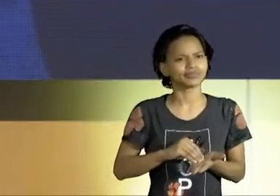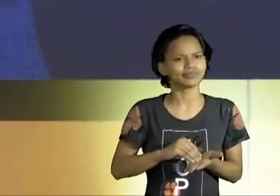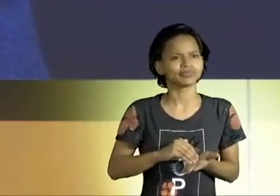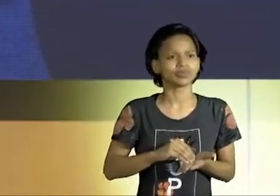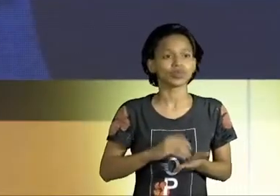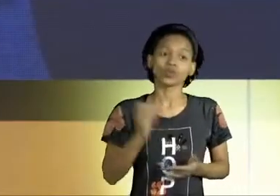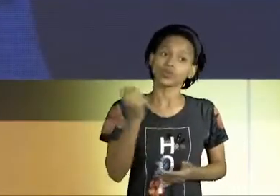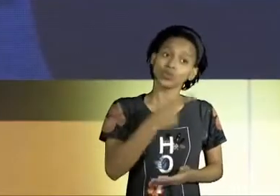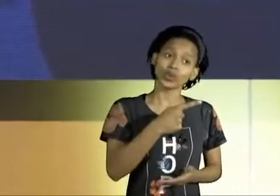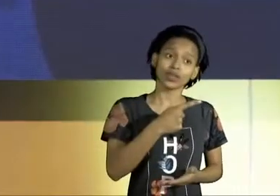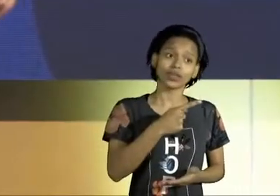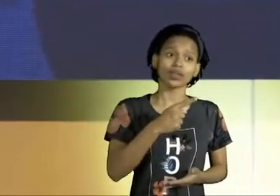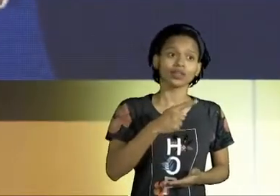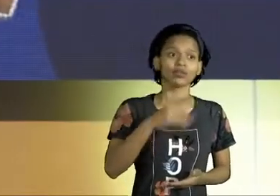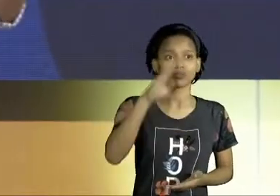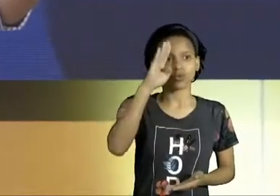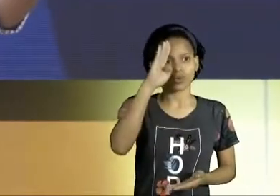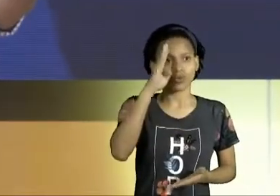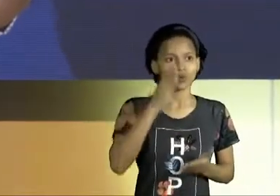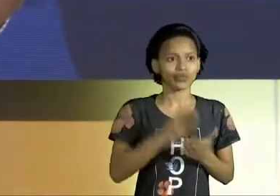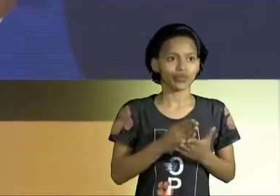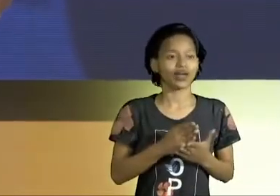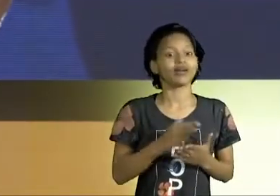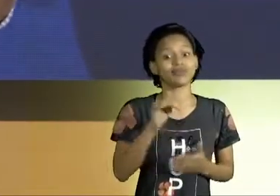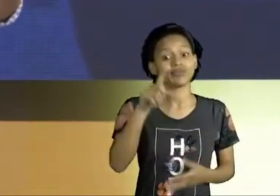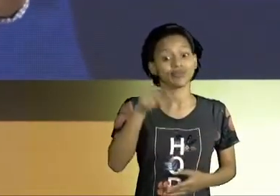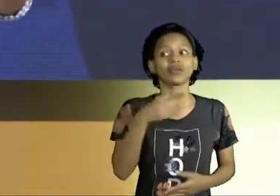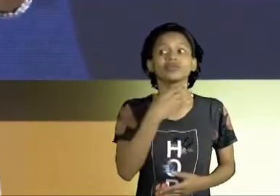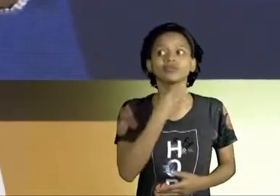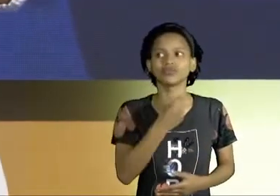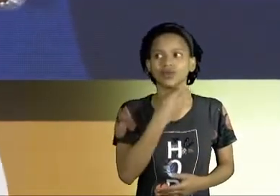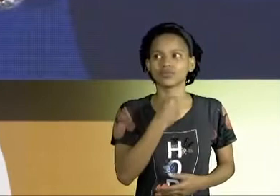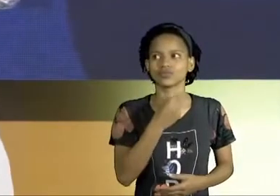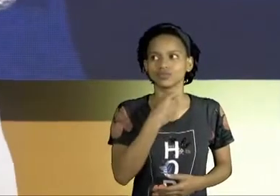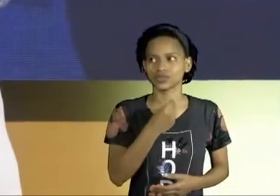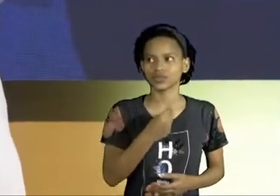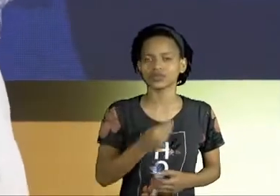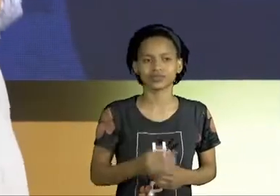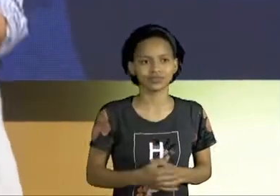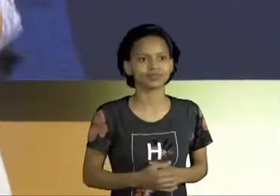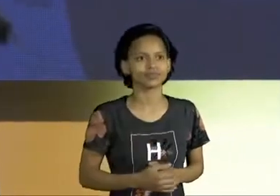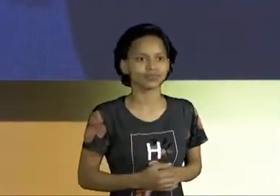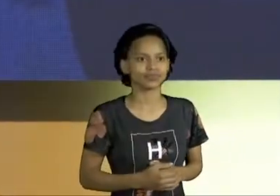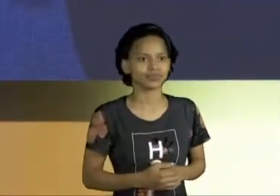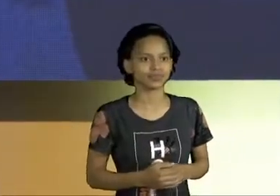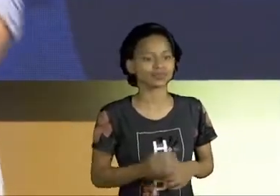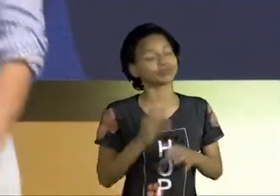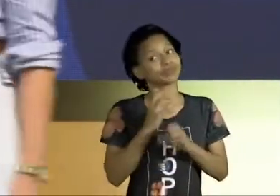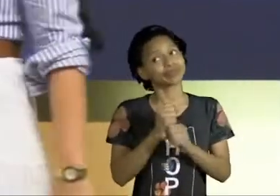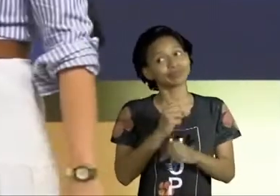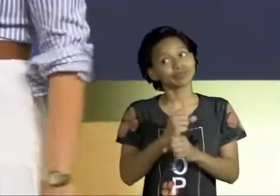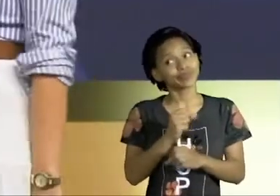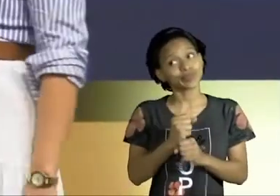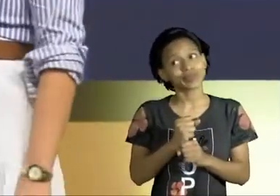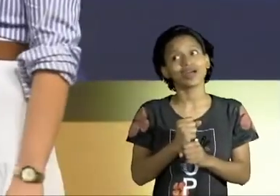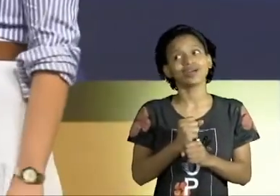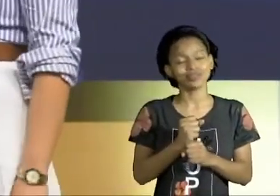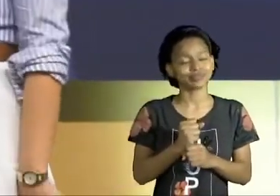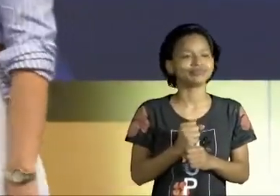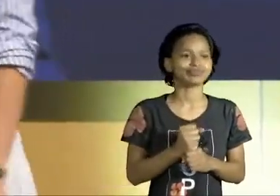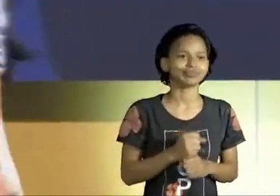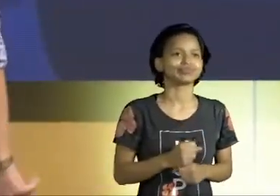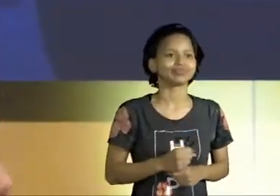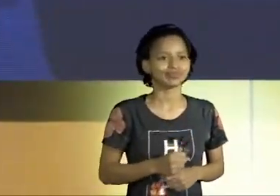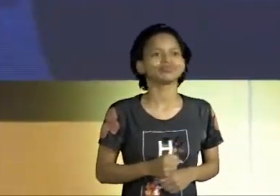Não finge que está orando. Dois e meio. Quando as pessoas começarem a sair do lugar, porque eu sei que elas estão aqui.